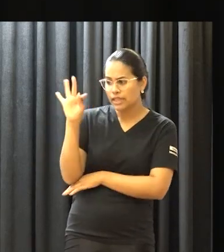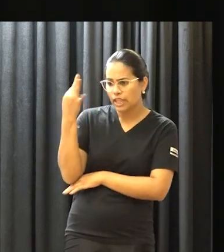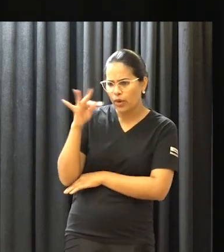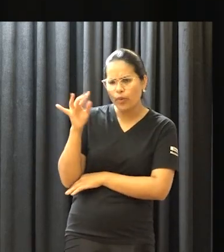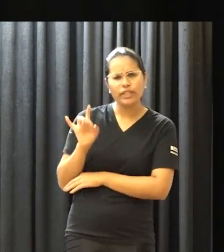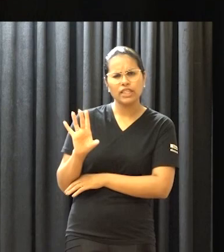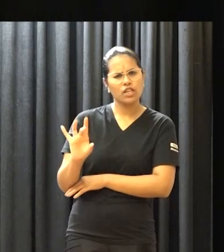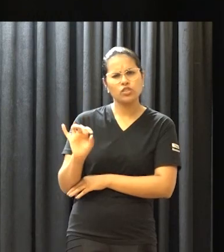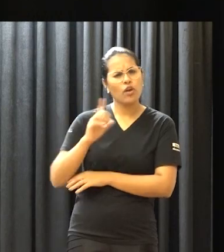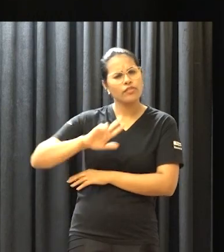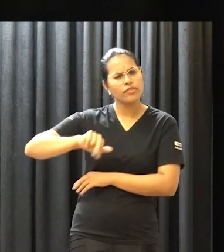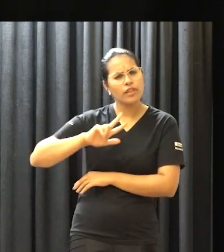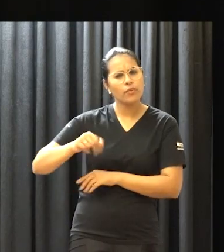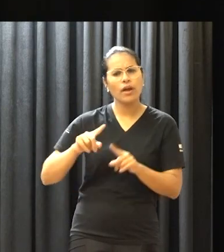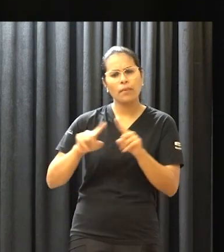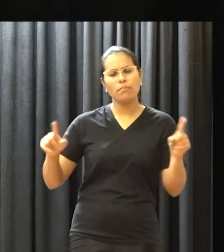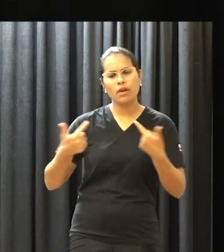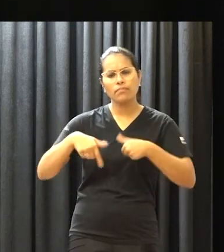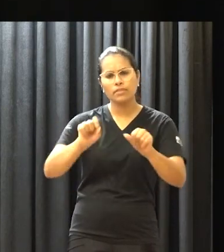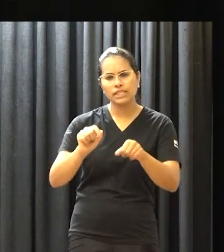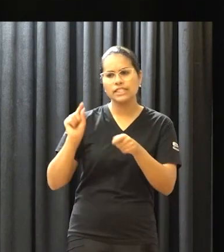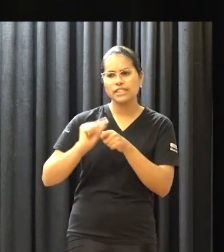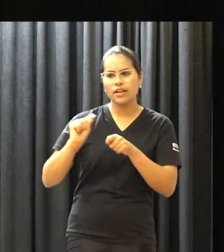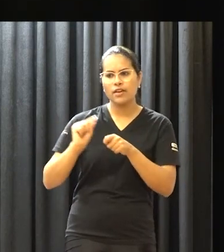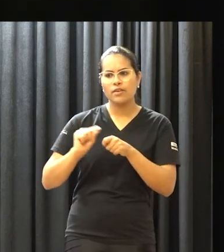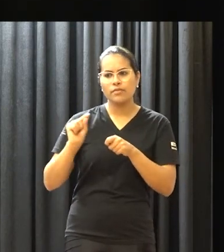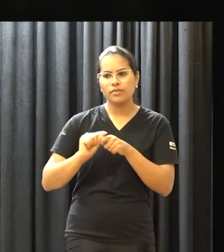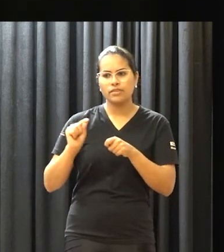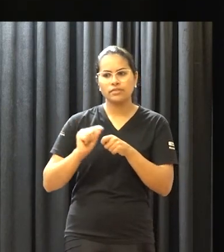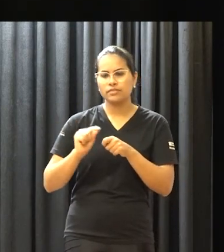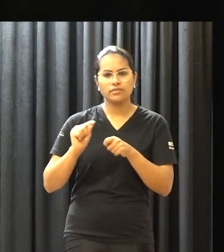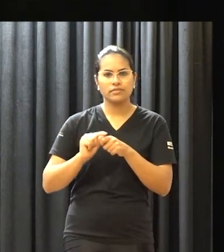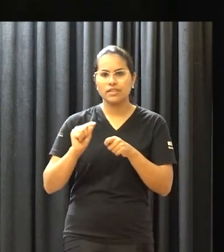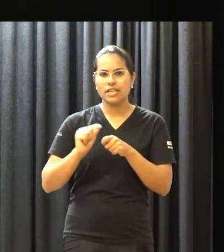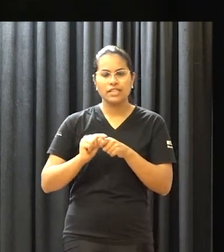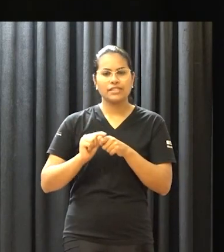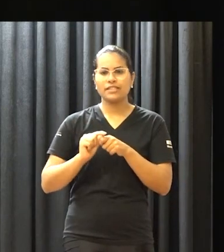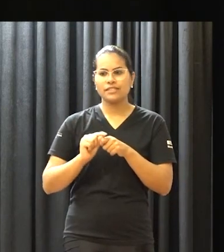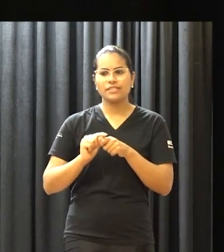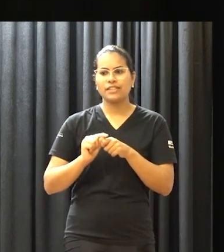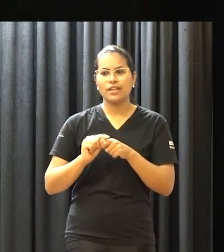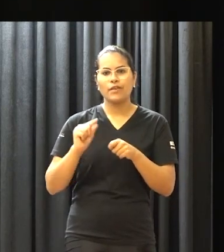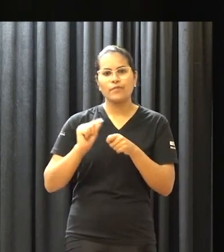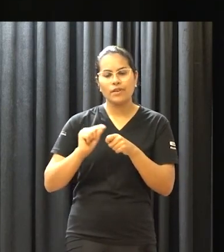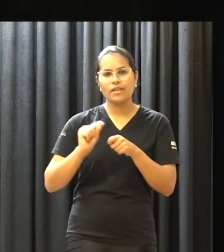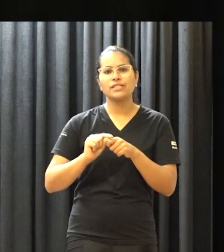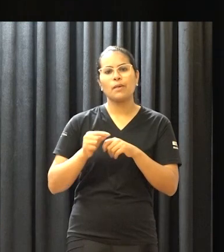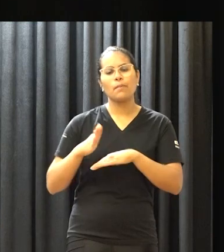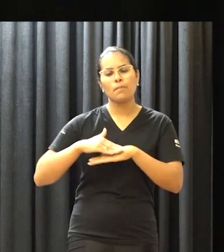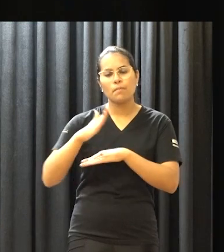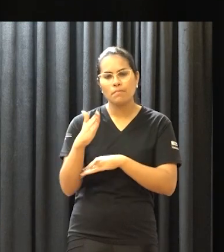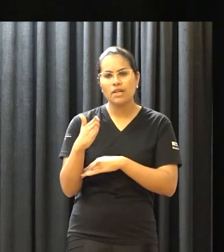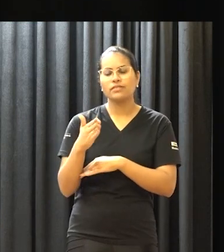mesma coisa, mas vai alargar um pouquinho, tem parte, porque ela não vai